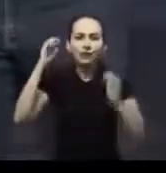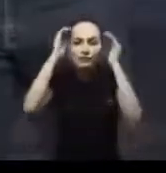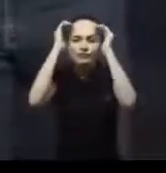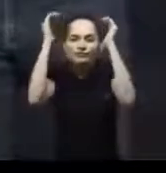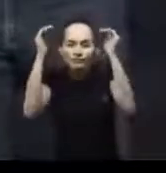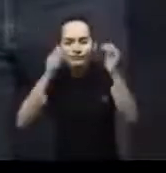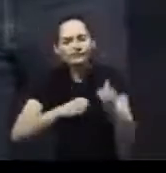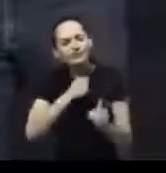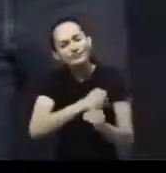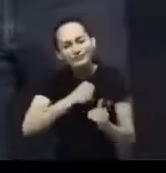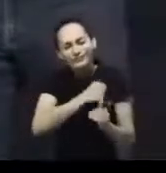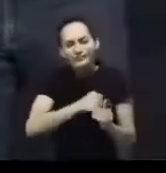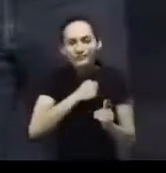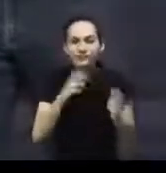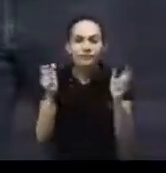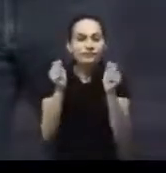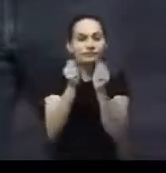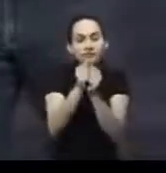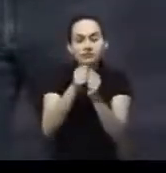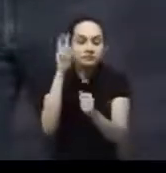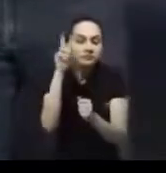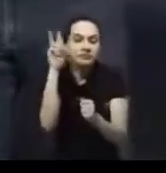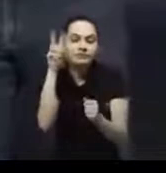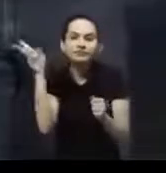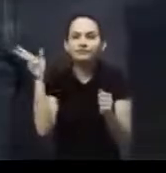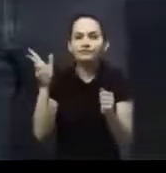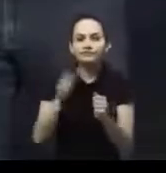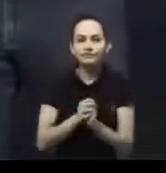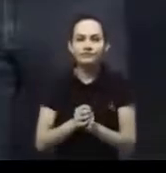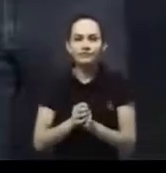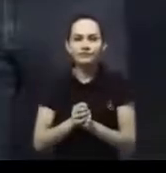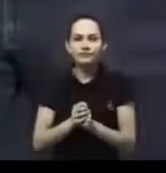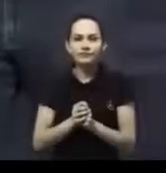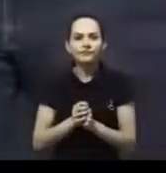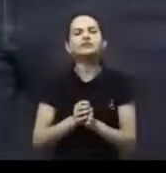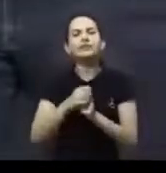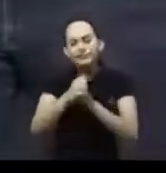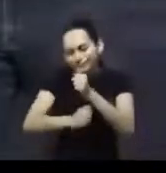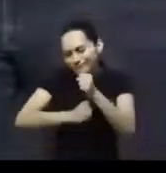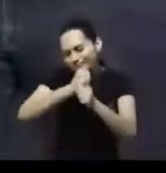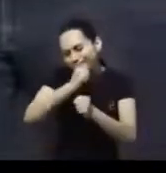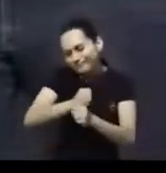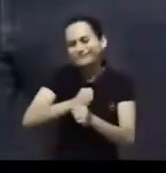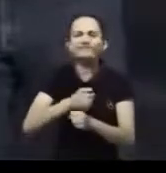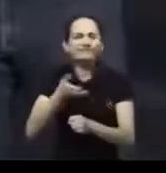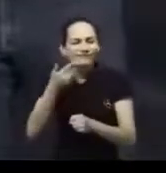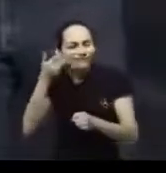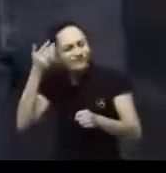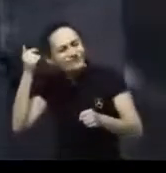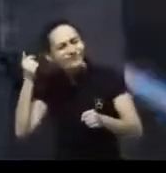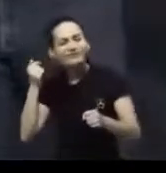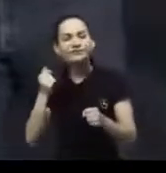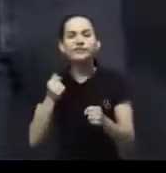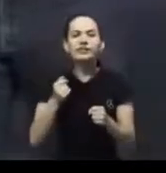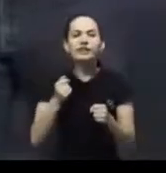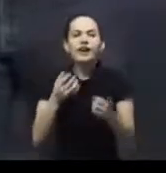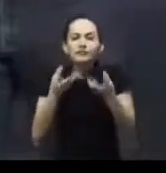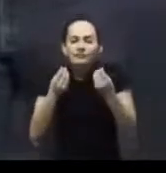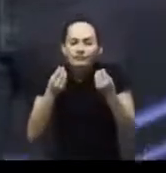honra um prazer fazer parte dessa história que ao longo desses anos muitos clientes